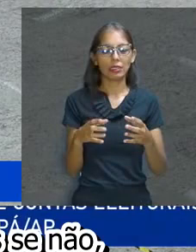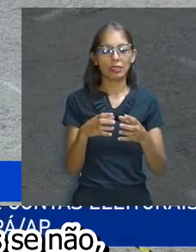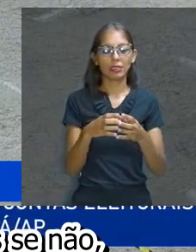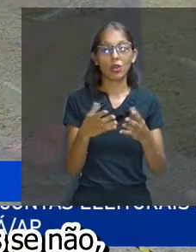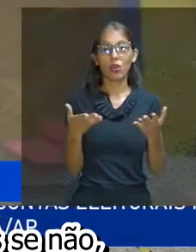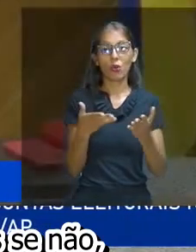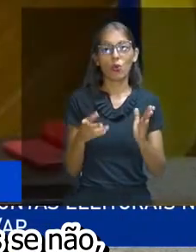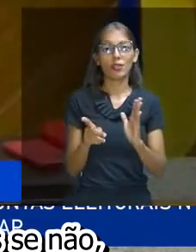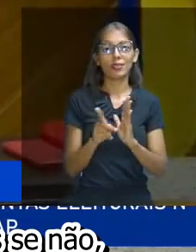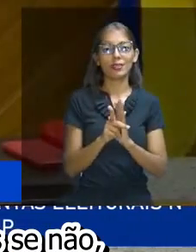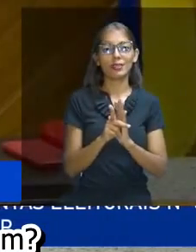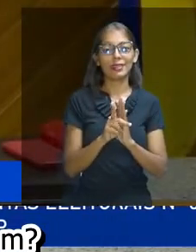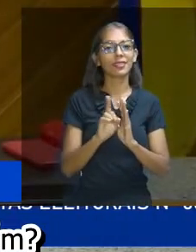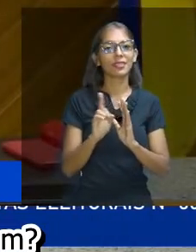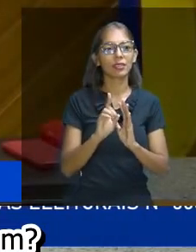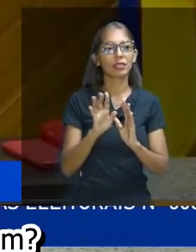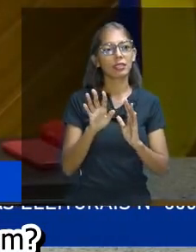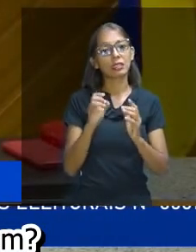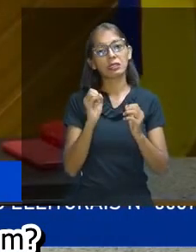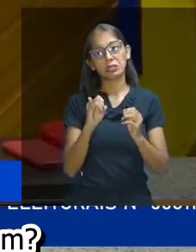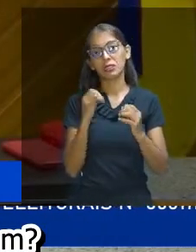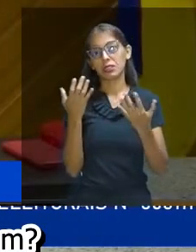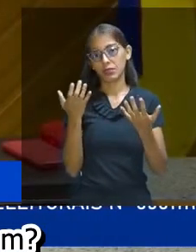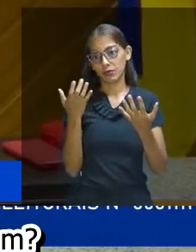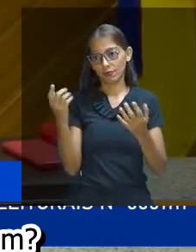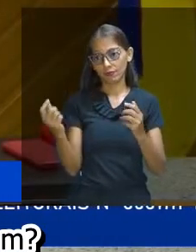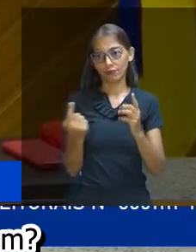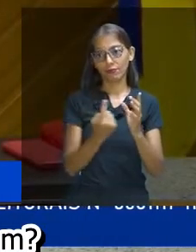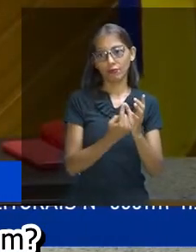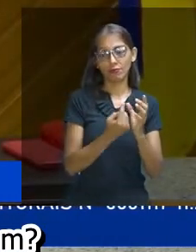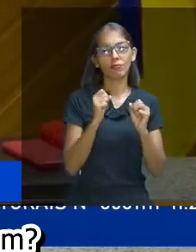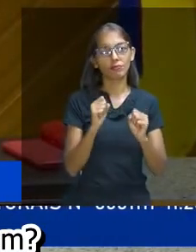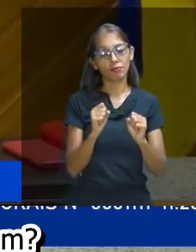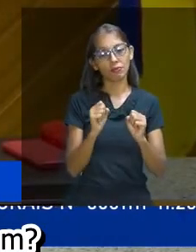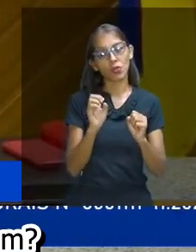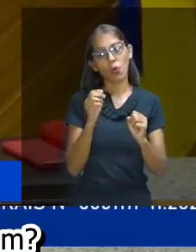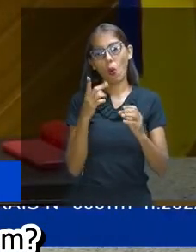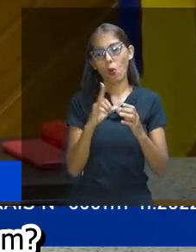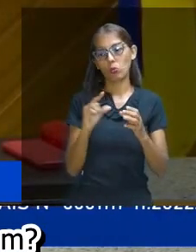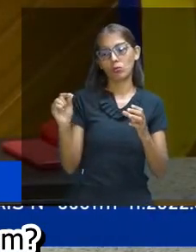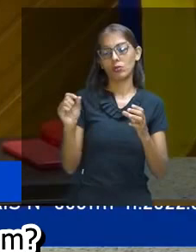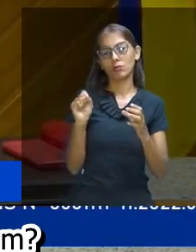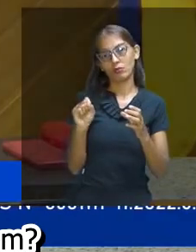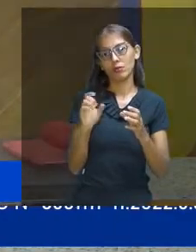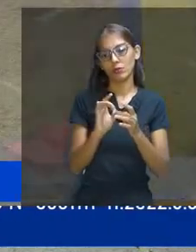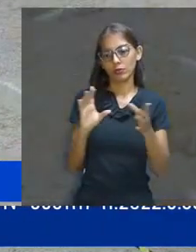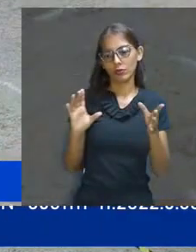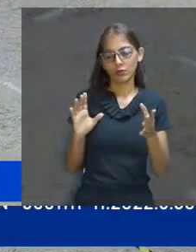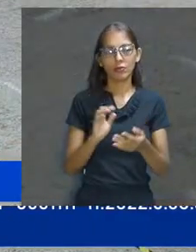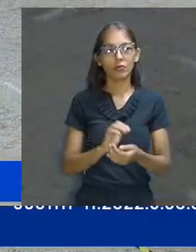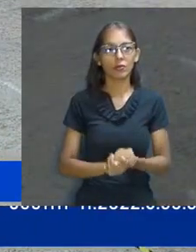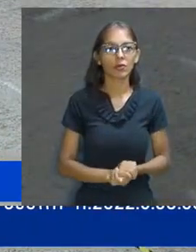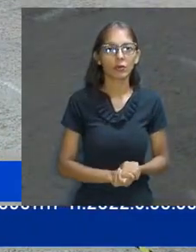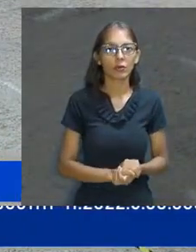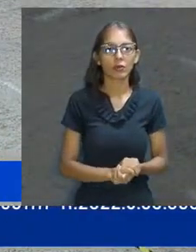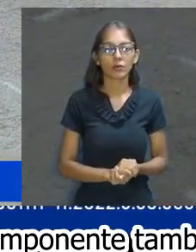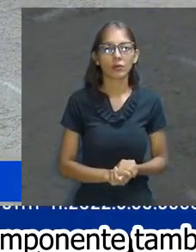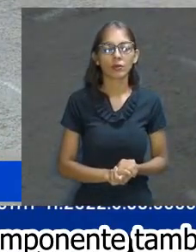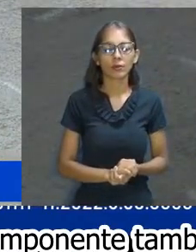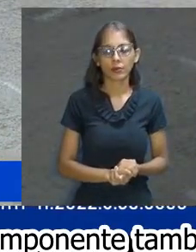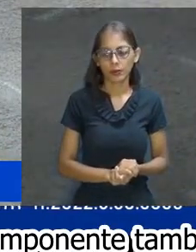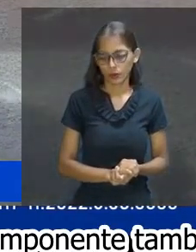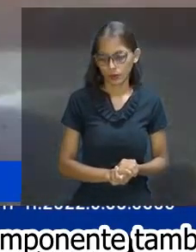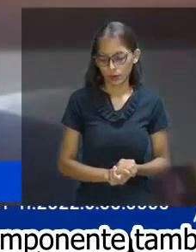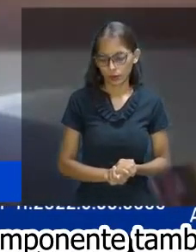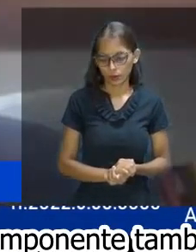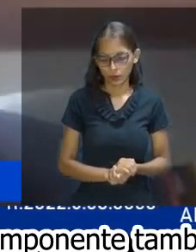honra tê-lo, mas se não, lembro que amanhã temos sessão às 4, tá bom? Amém, senhor presidente. Foco no desembargador João Lages, para dizer, na